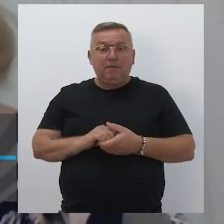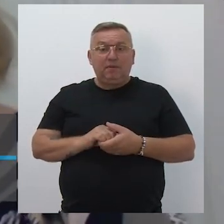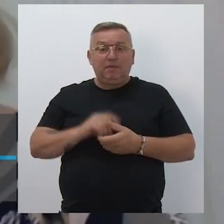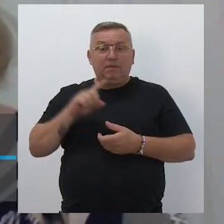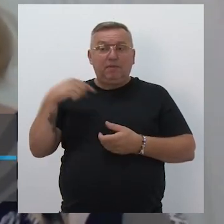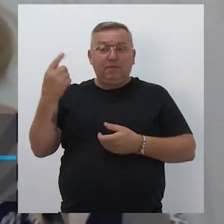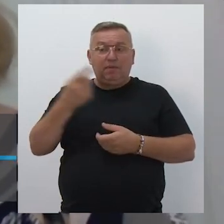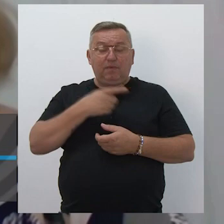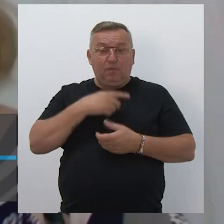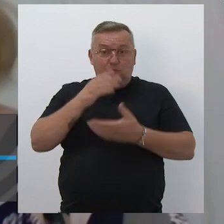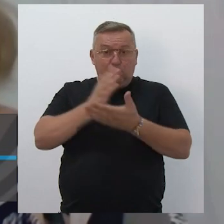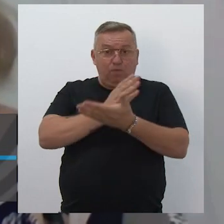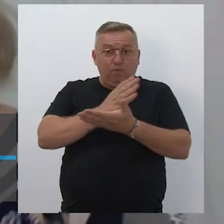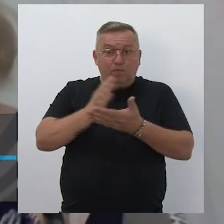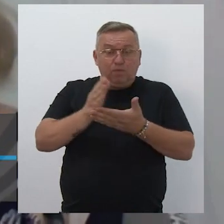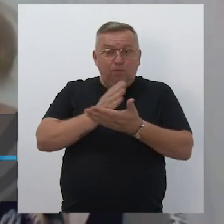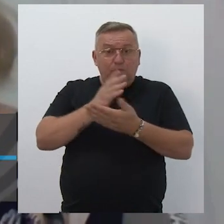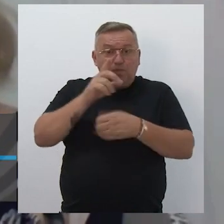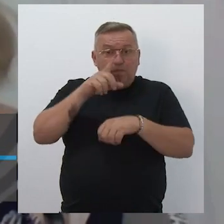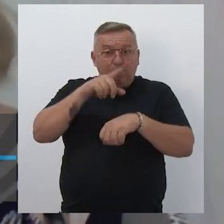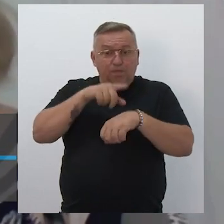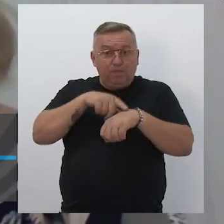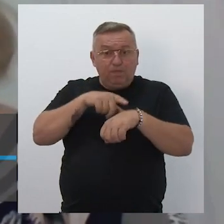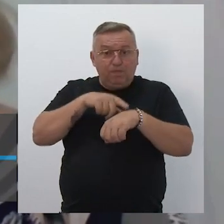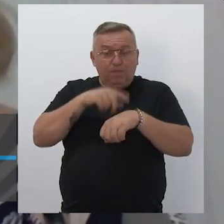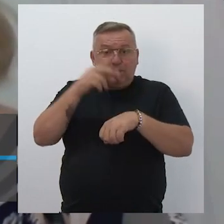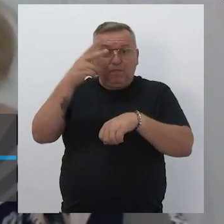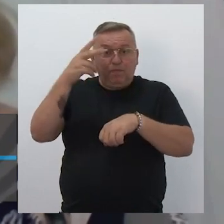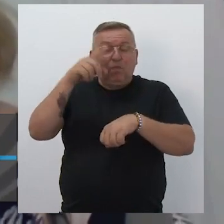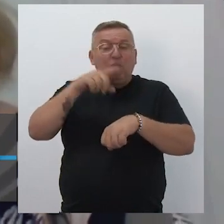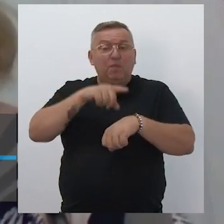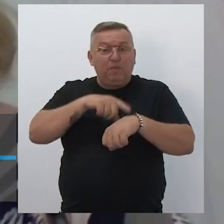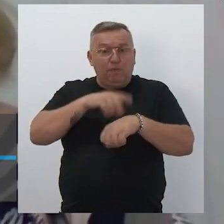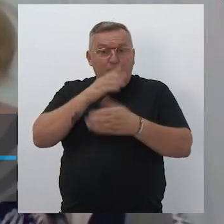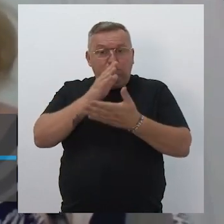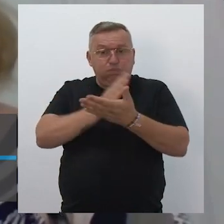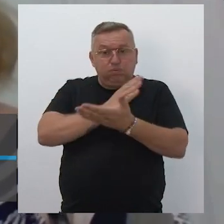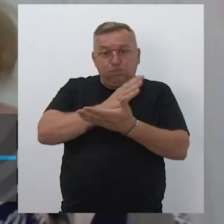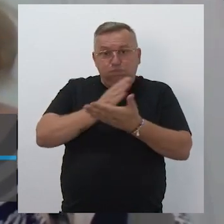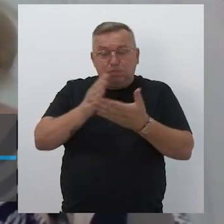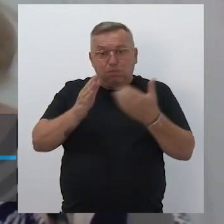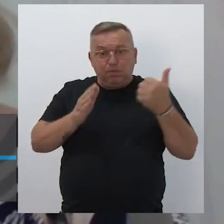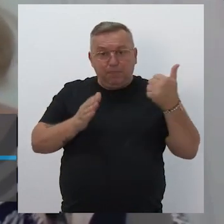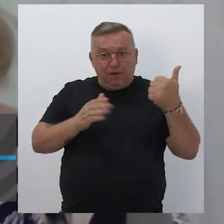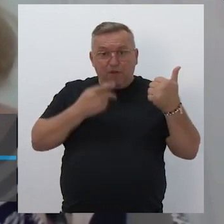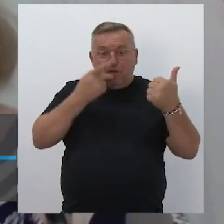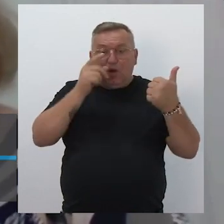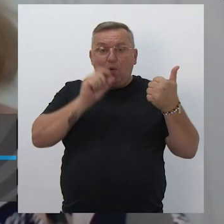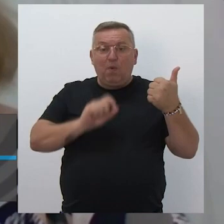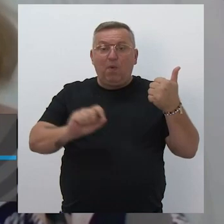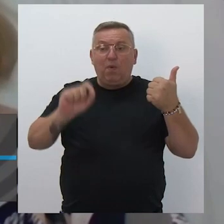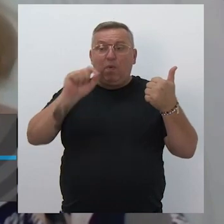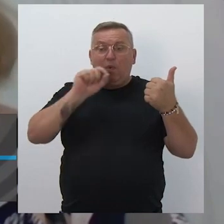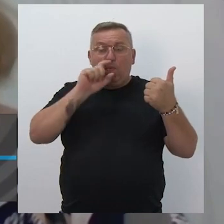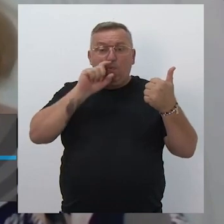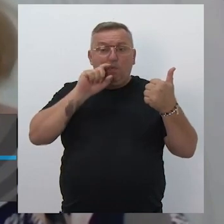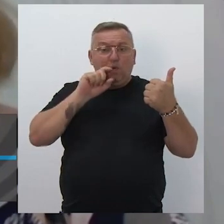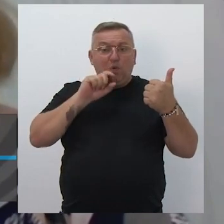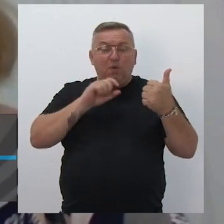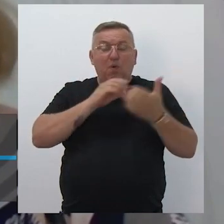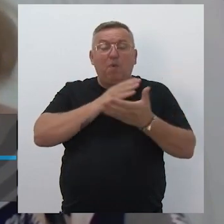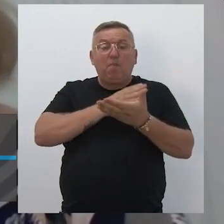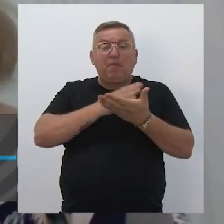Nós dividimos nosso tempo em dois momentos. No primeiro, falaremos sobre a arquitetura e os princípios